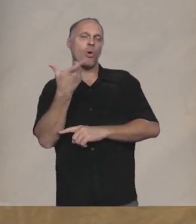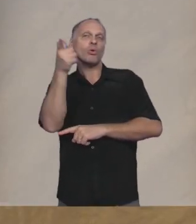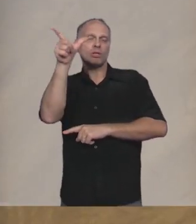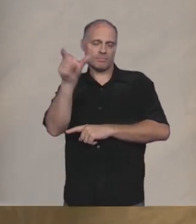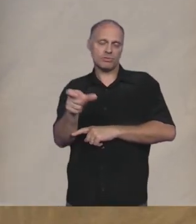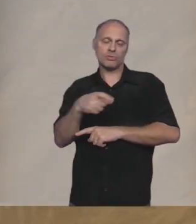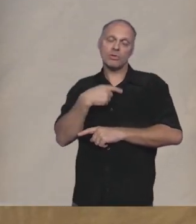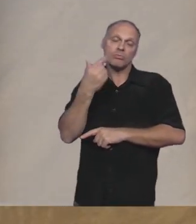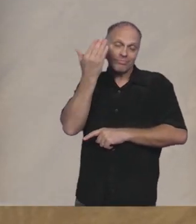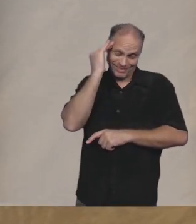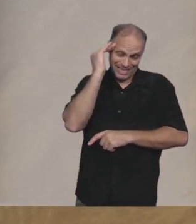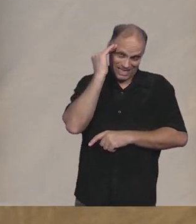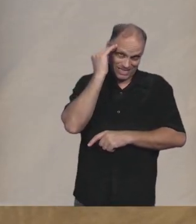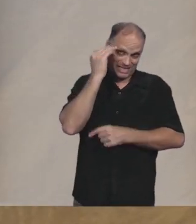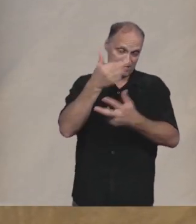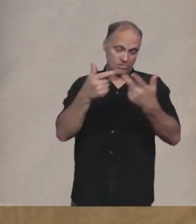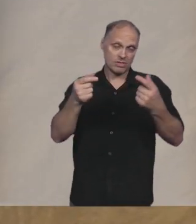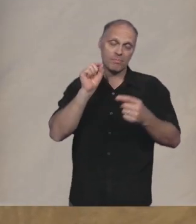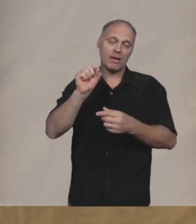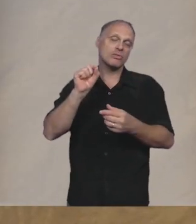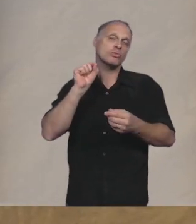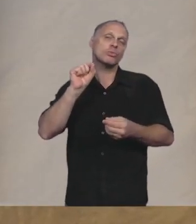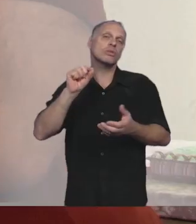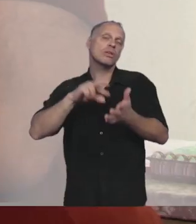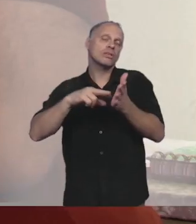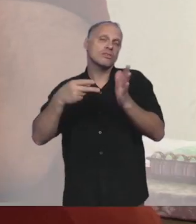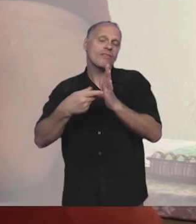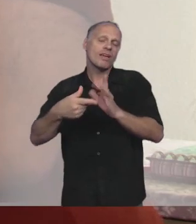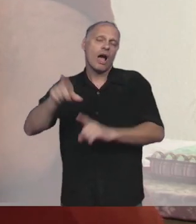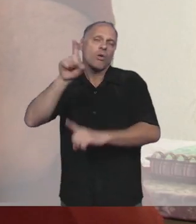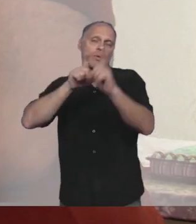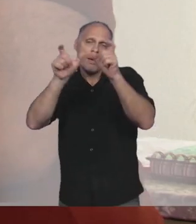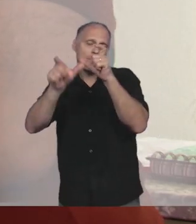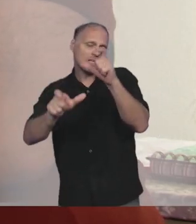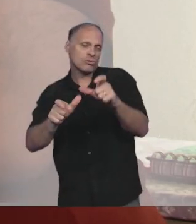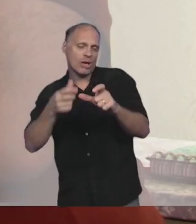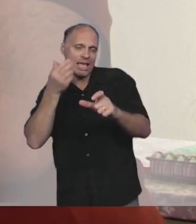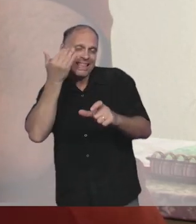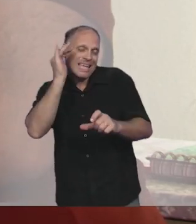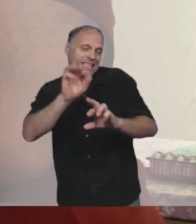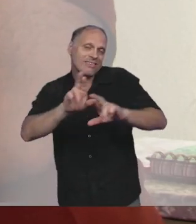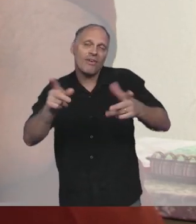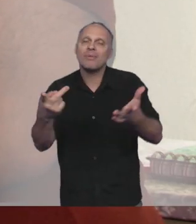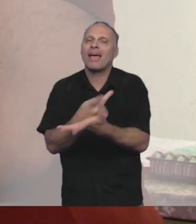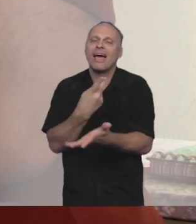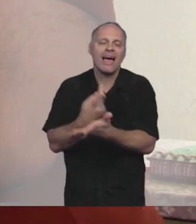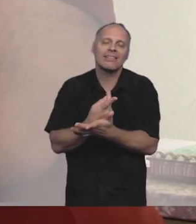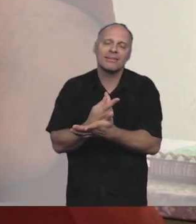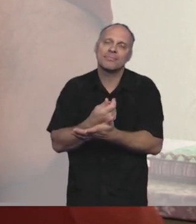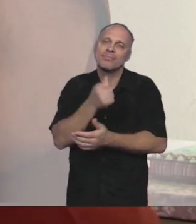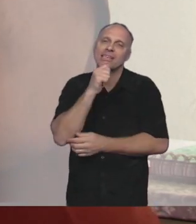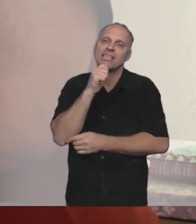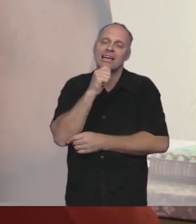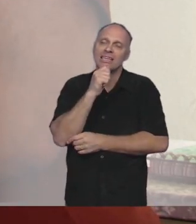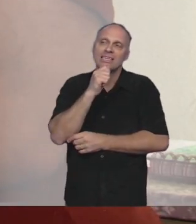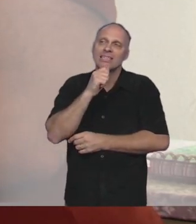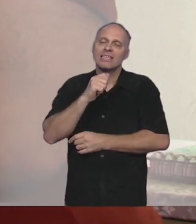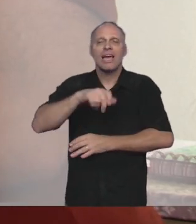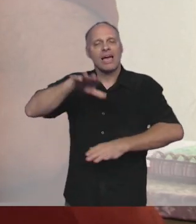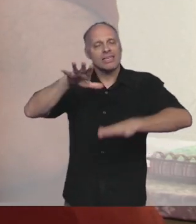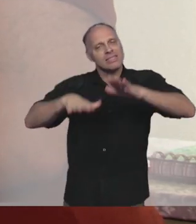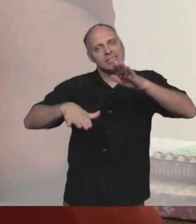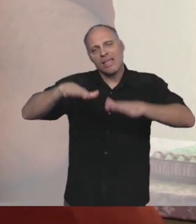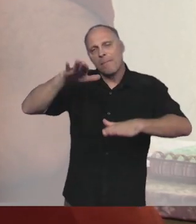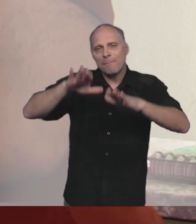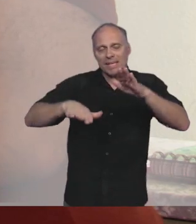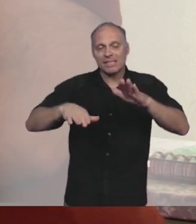não faz essa leitura, né? Mas aí eu acho que independe da tua capacidade, aí tá